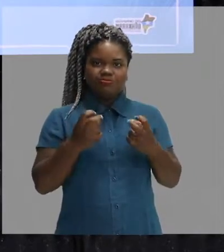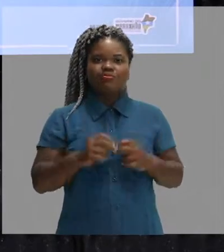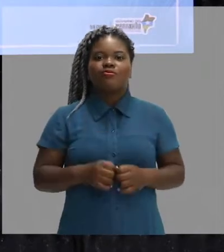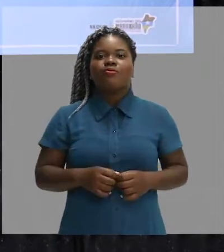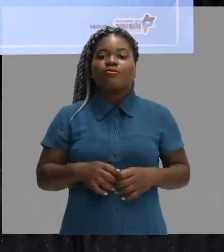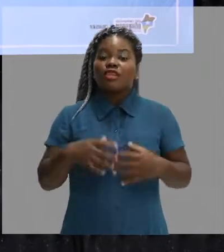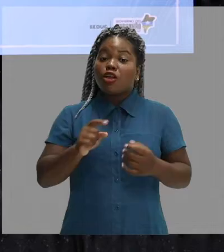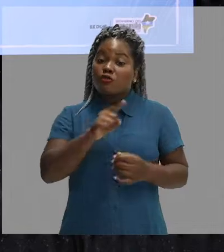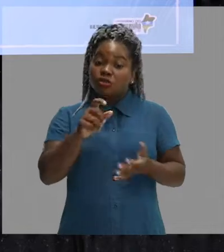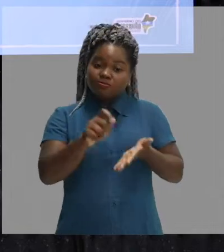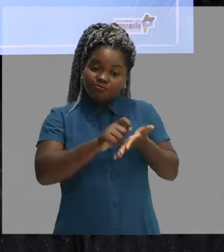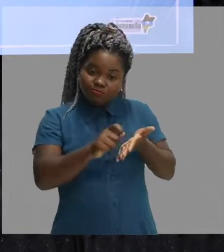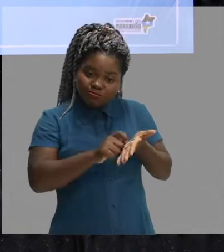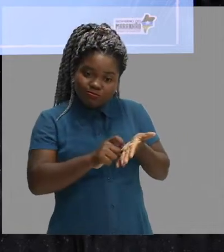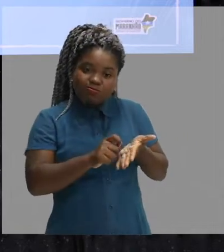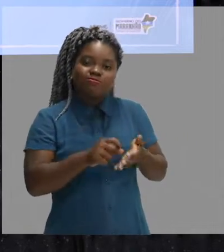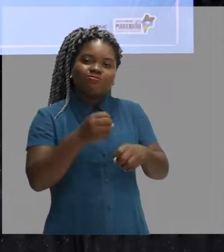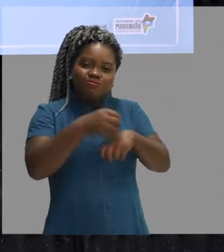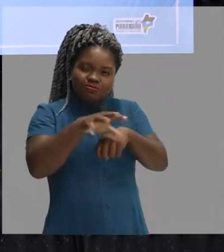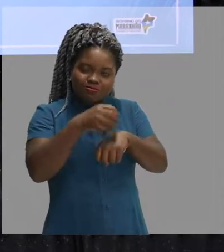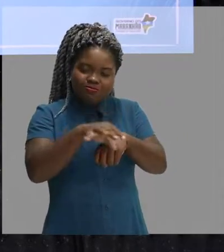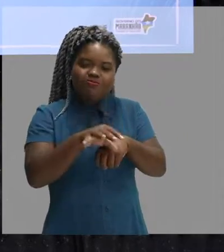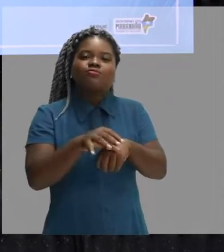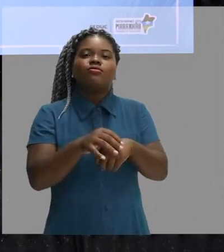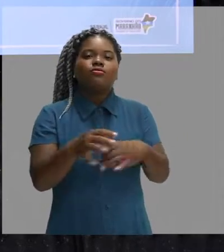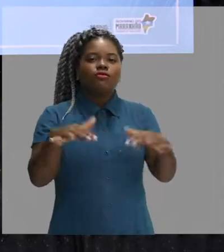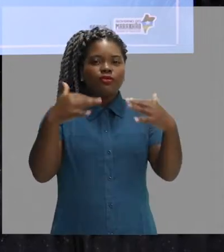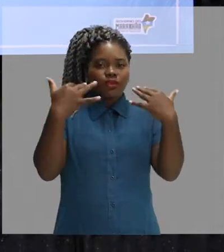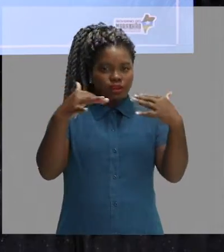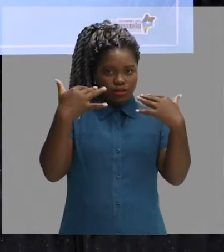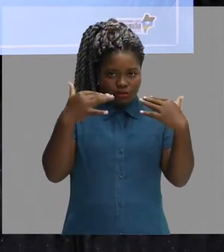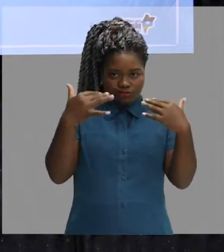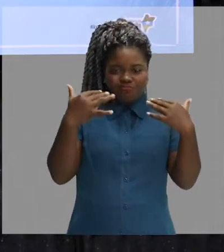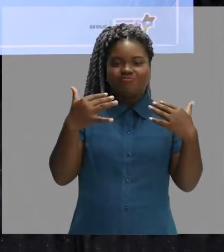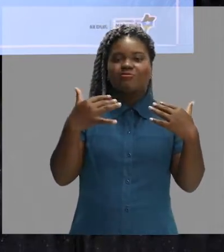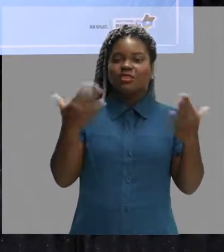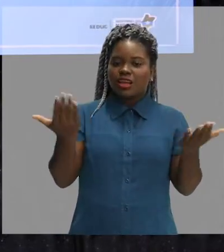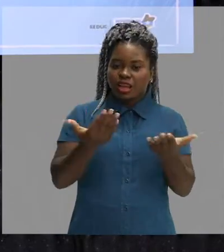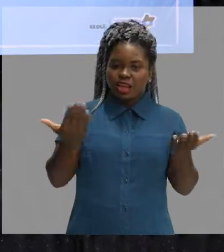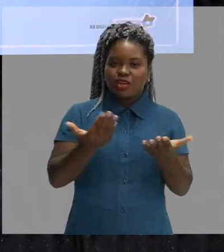sei que de repente já está até do ladinho, então preste atenção nas dicas, que a